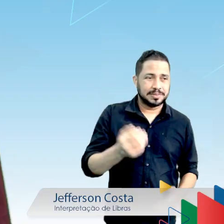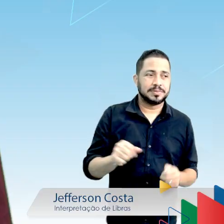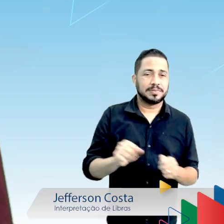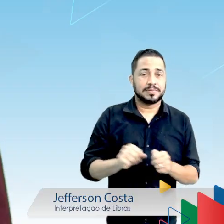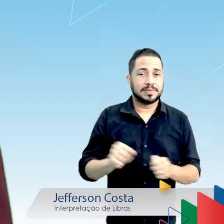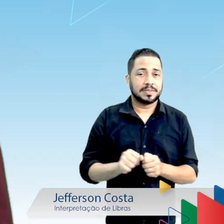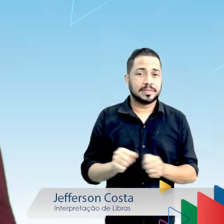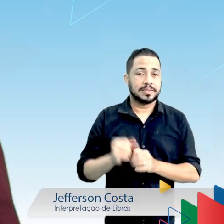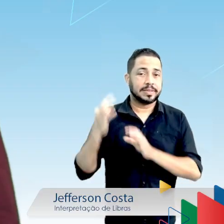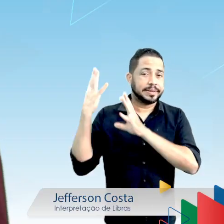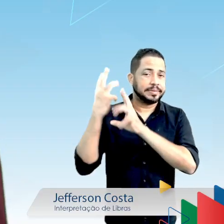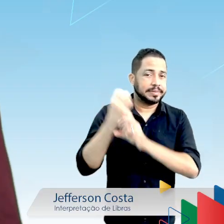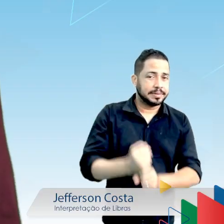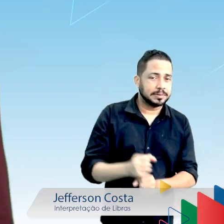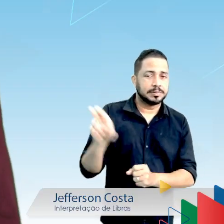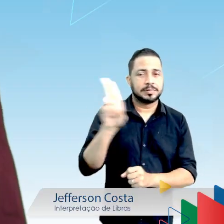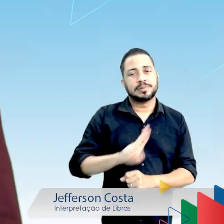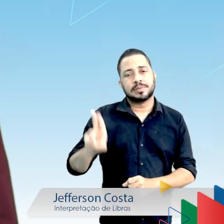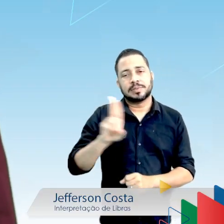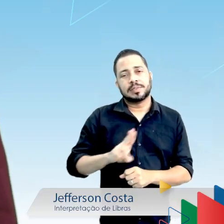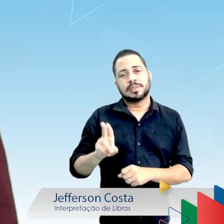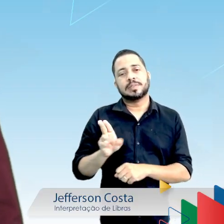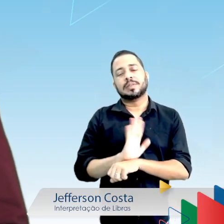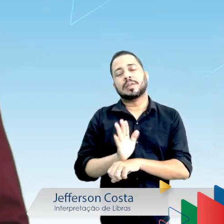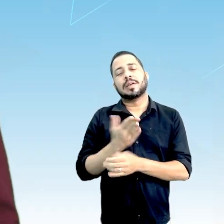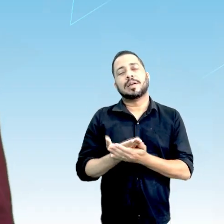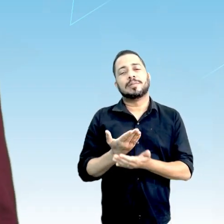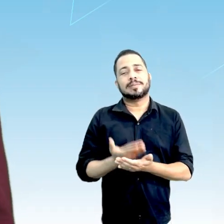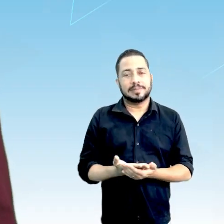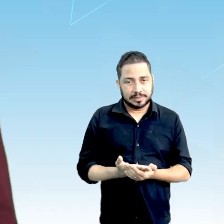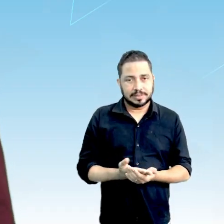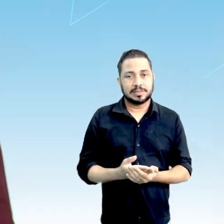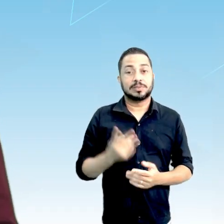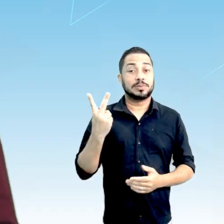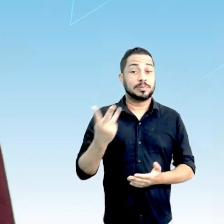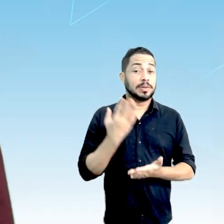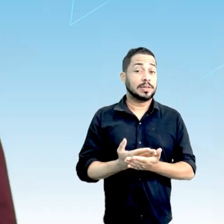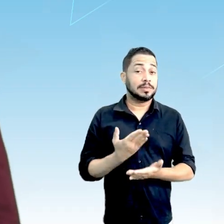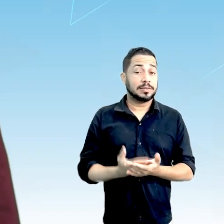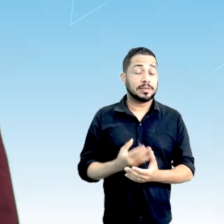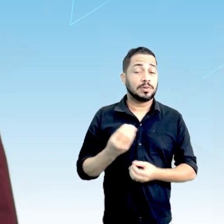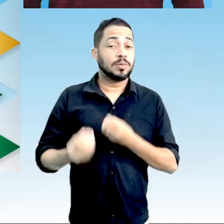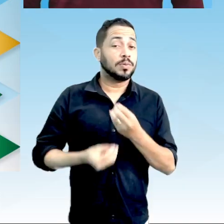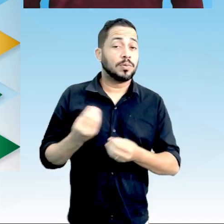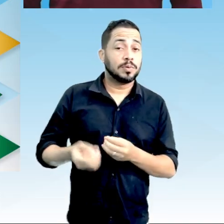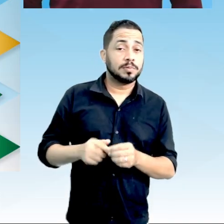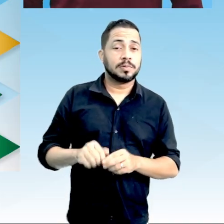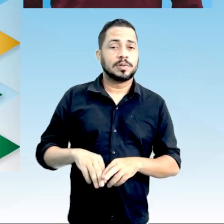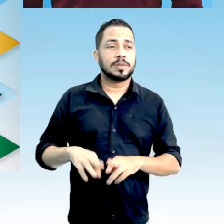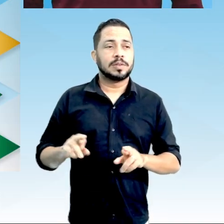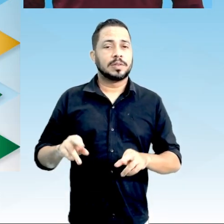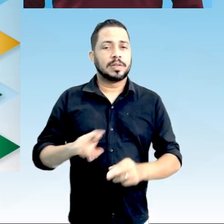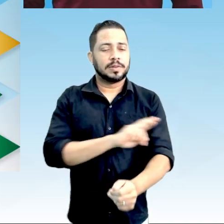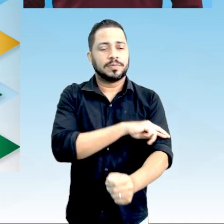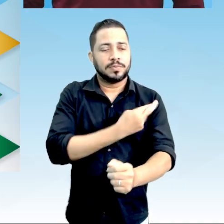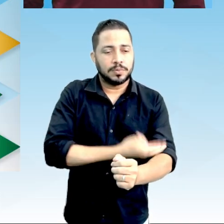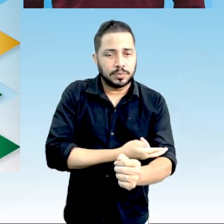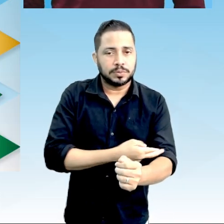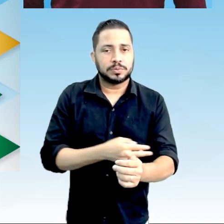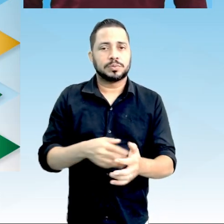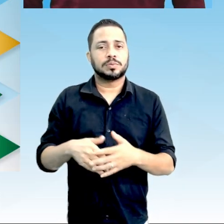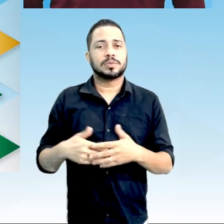fazendo a revisão, utilizando nossas videoaulas nas tuas aulas, como aula de reforço, aula